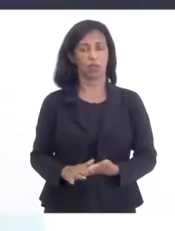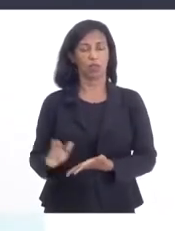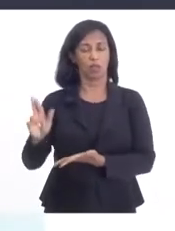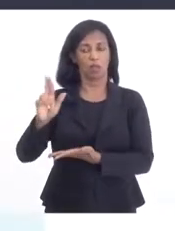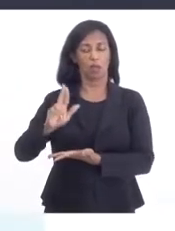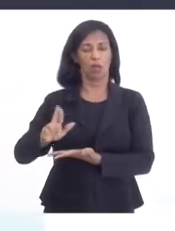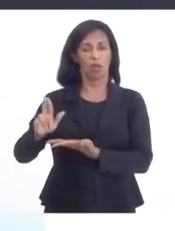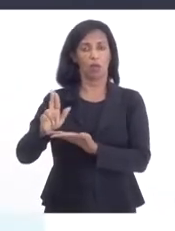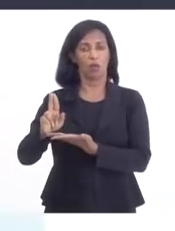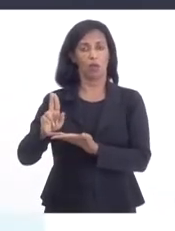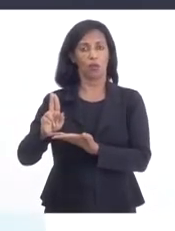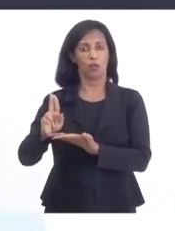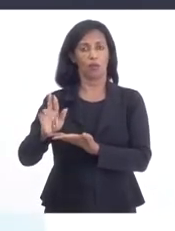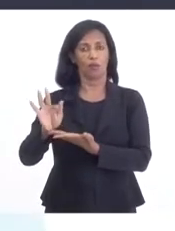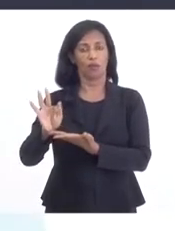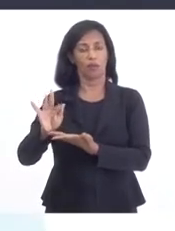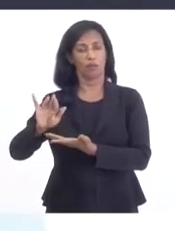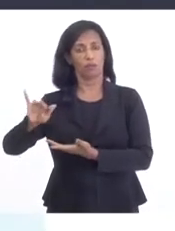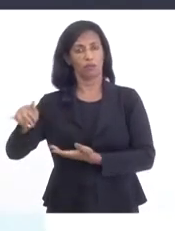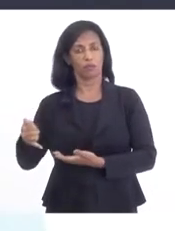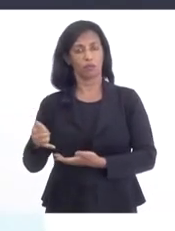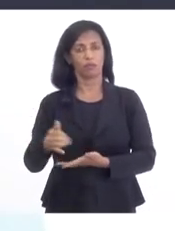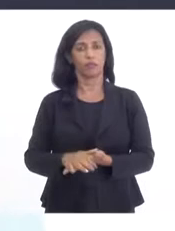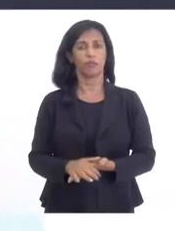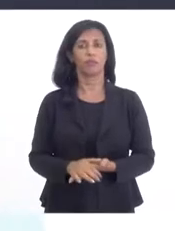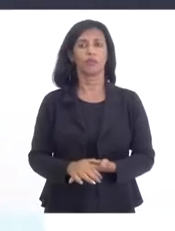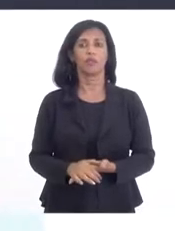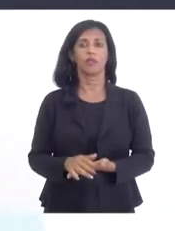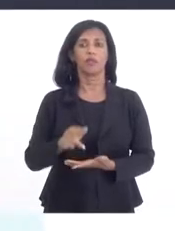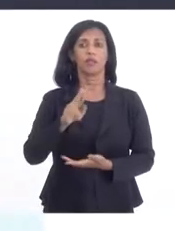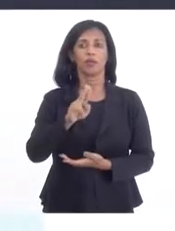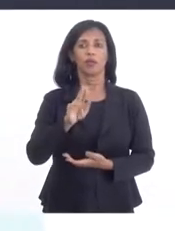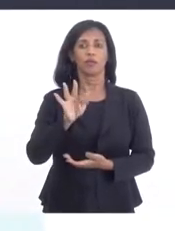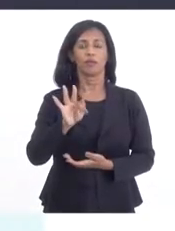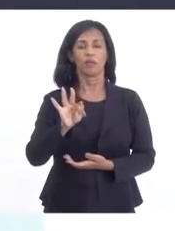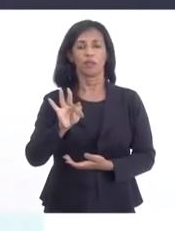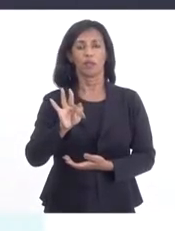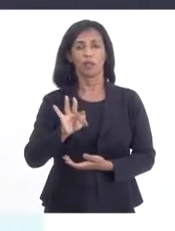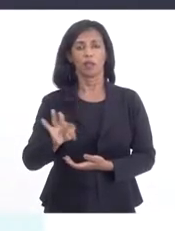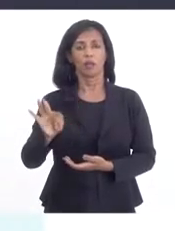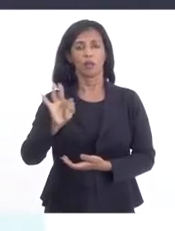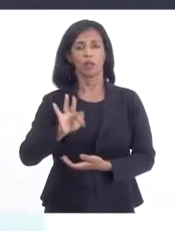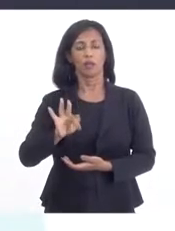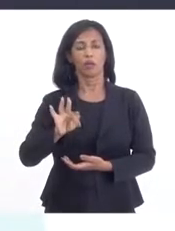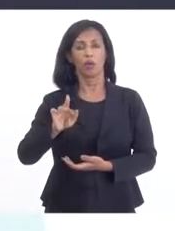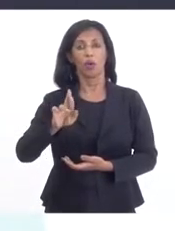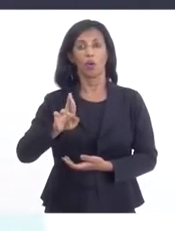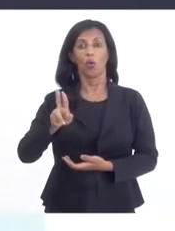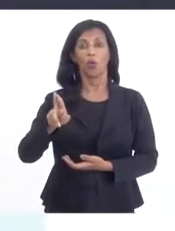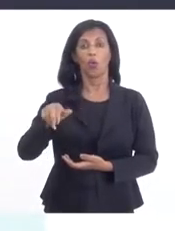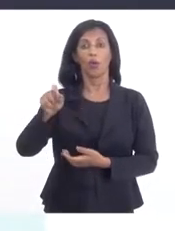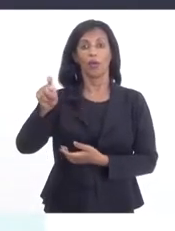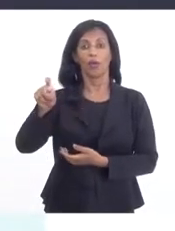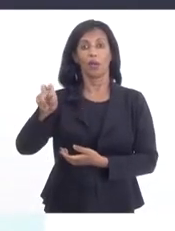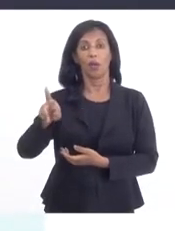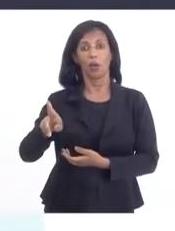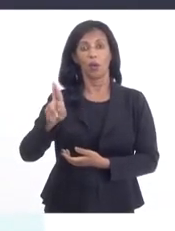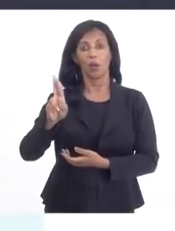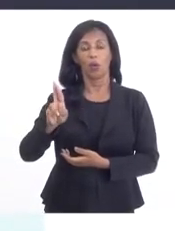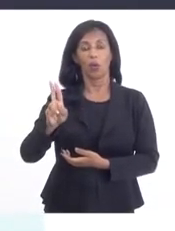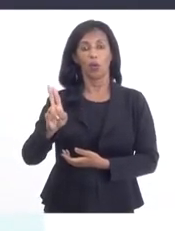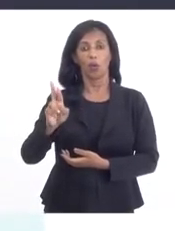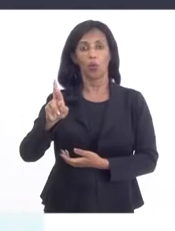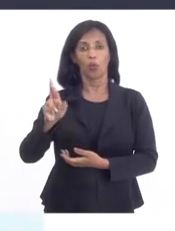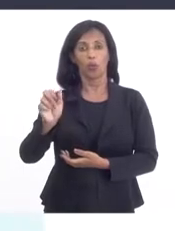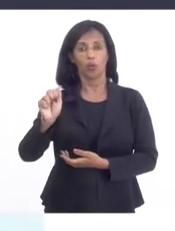Universidade Federal do Rio de Janeiro e a Universidade Federal Rural. Porque